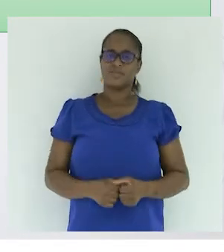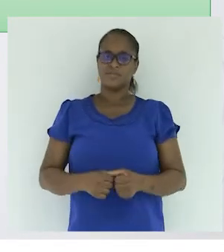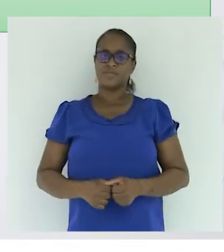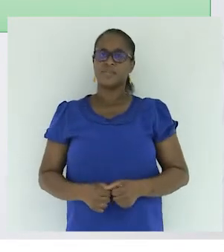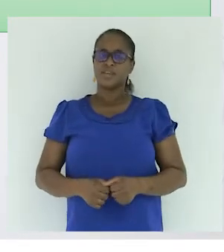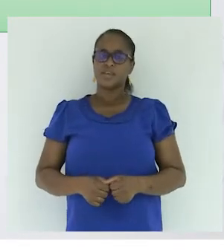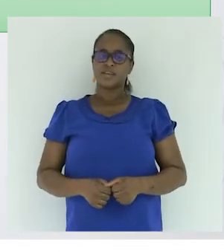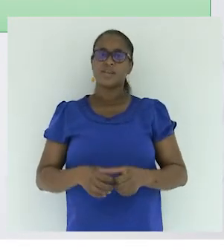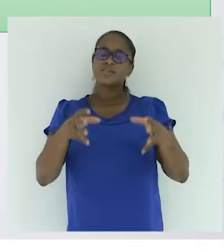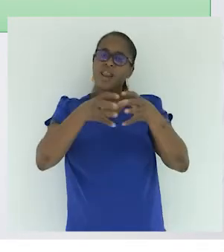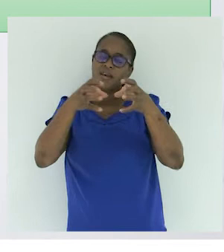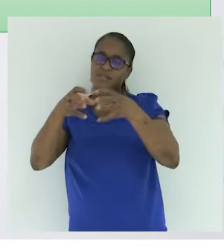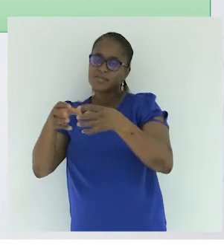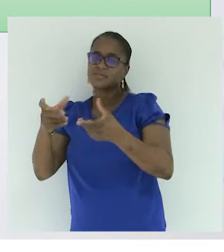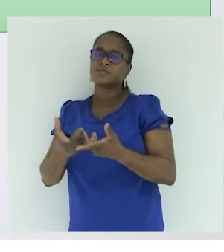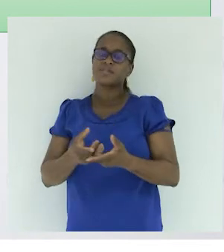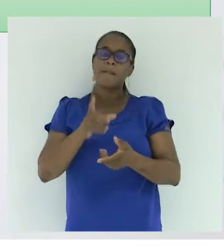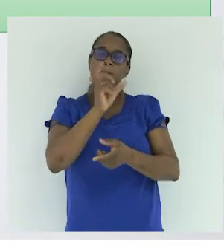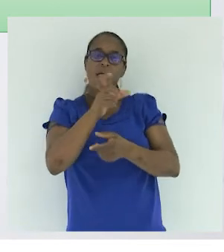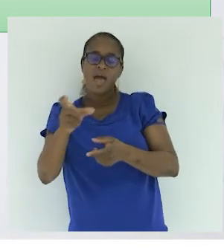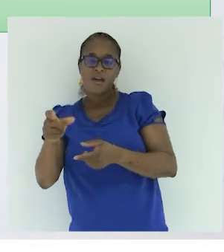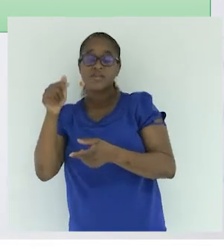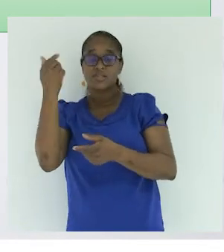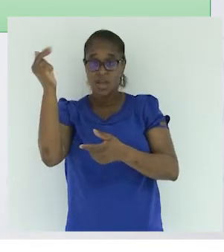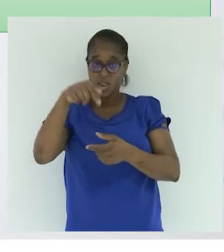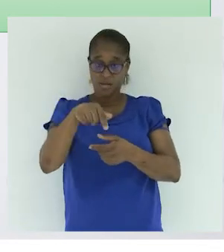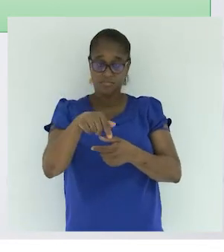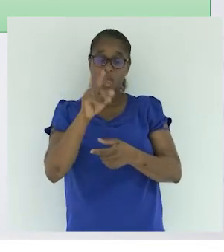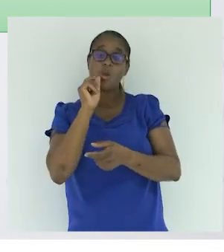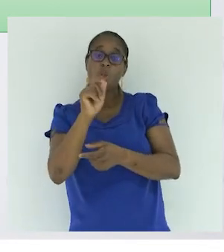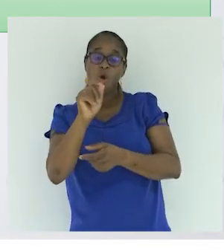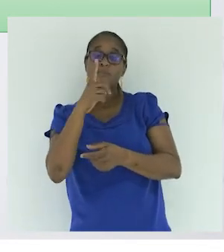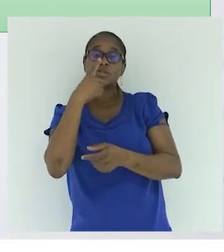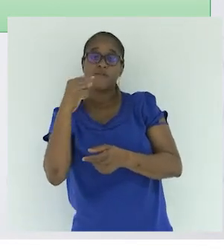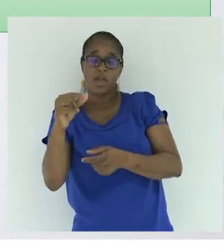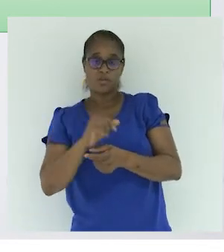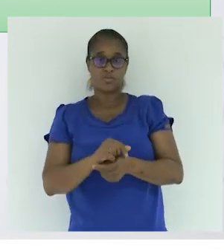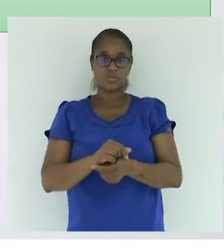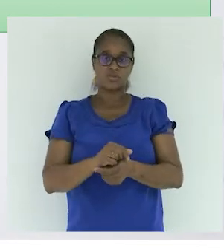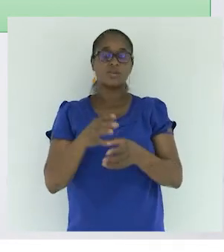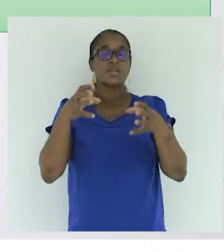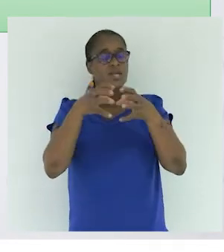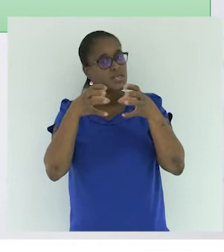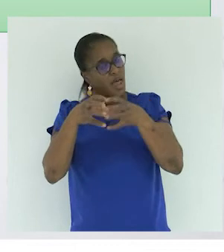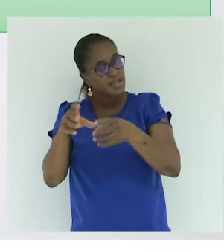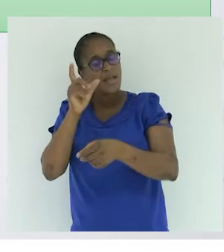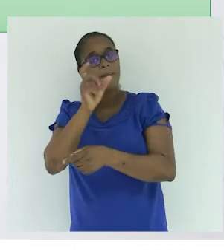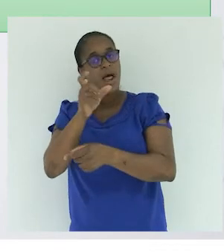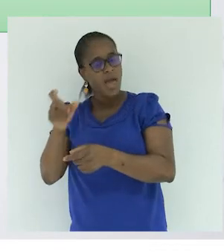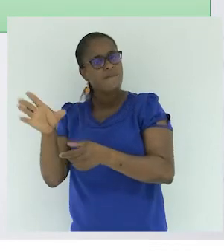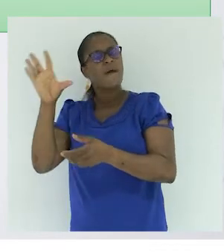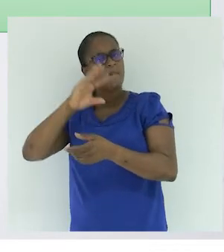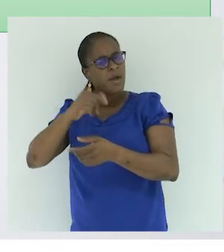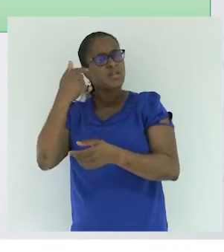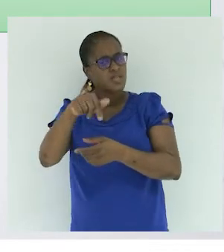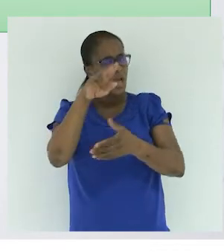que as classes de palavras predominantes são os nomes e os verbos, ou seja, as classes de palavras que mais